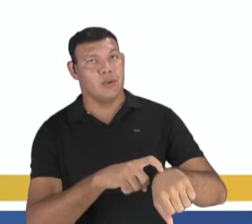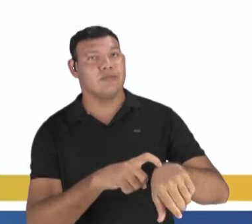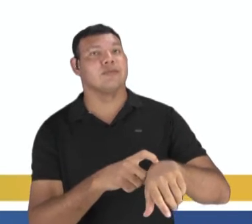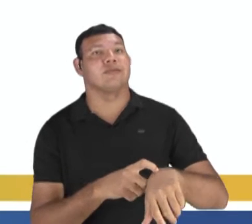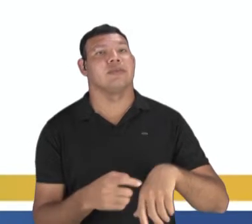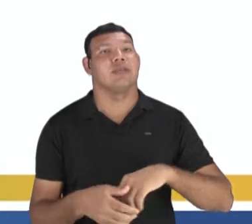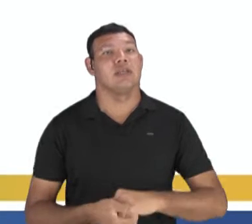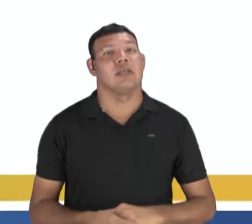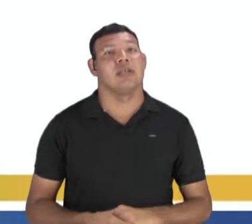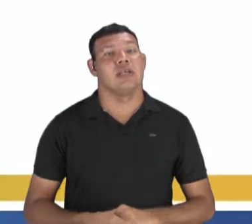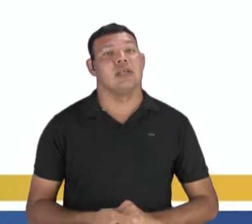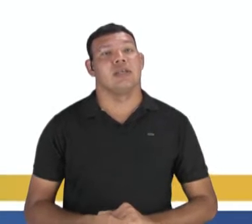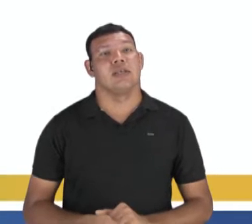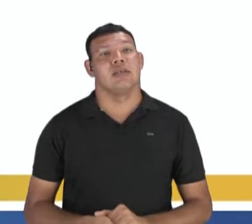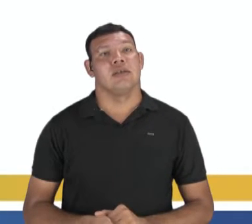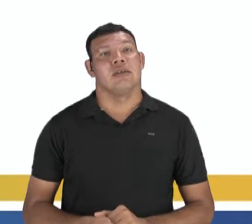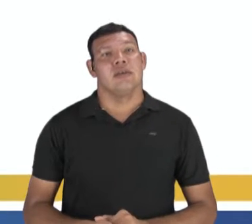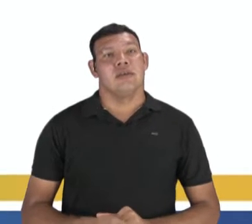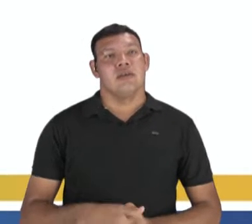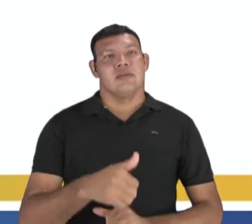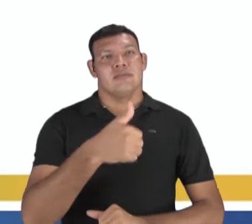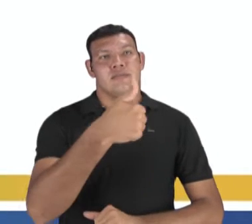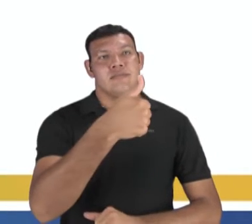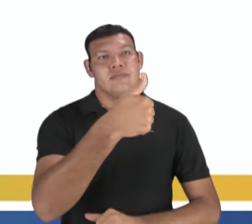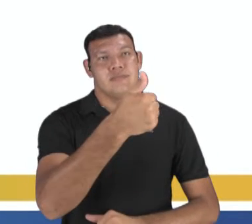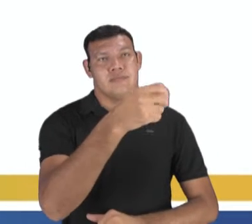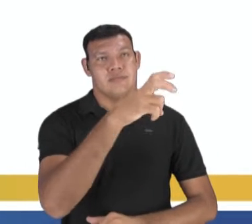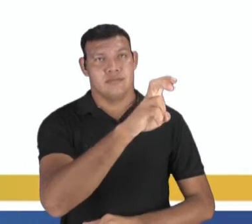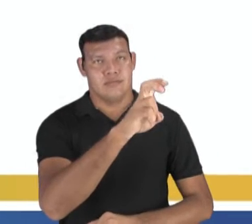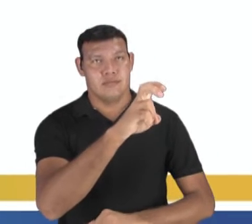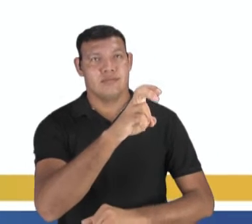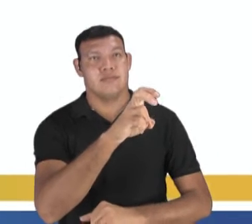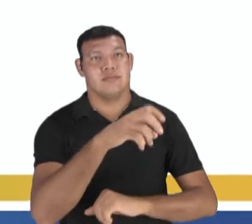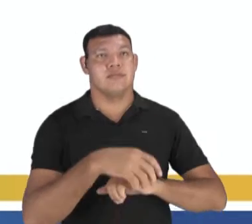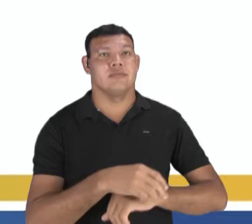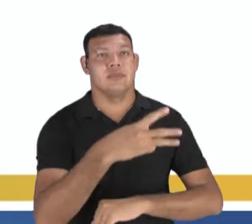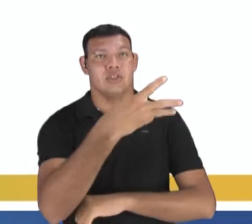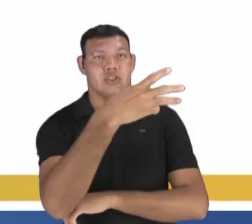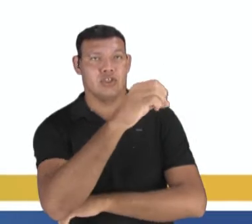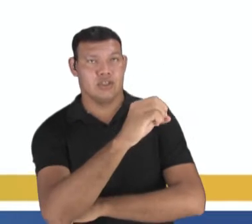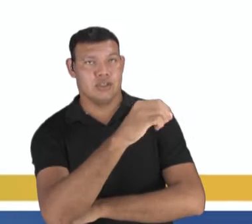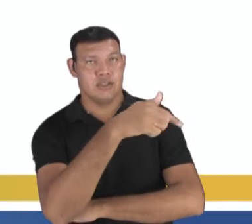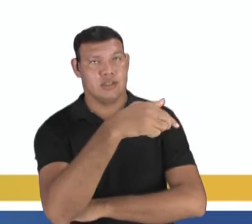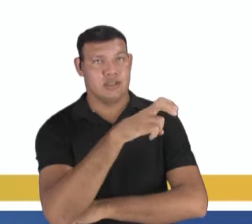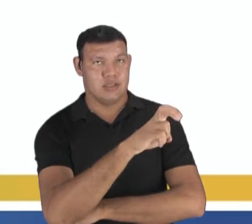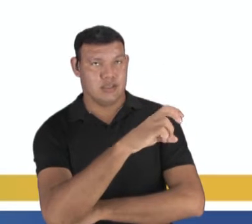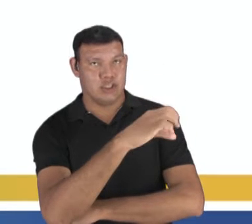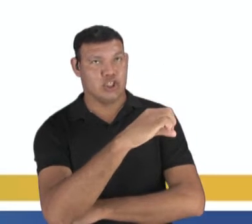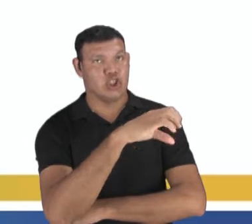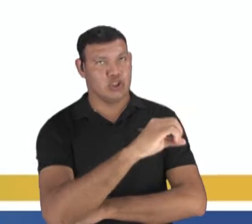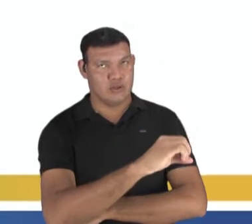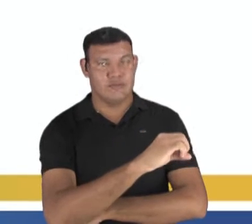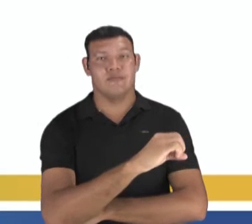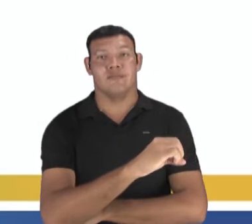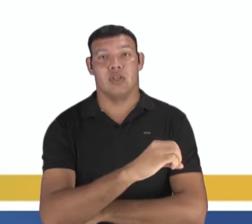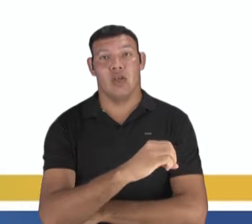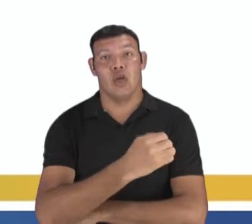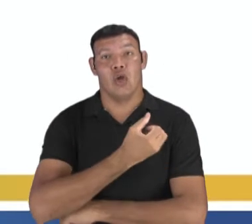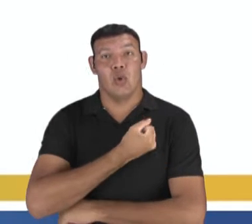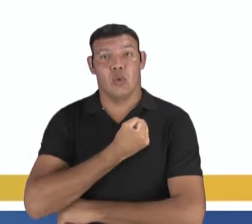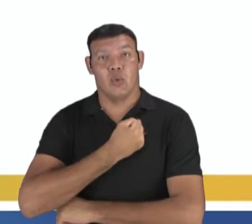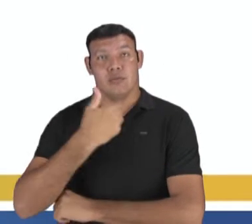né, está em repouso. Em 30 centímetros, levou 1 segundo, e assim sucessivamente. No carrinho 2,